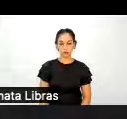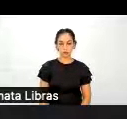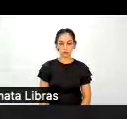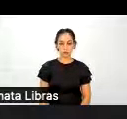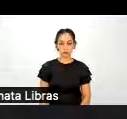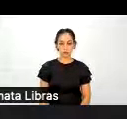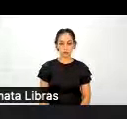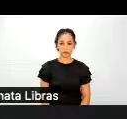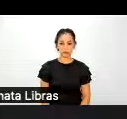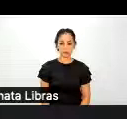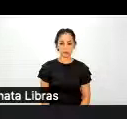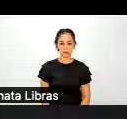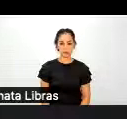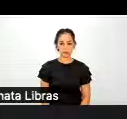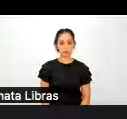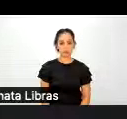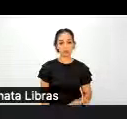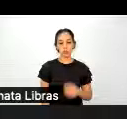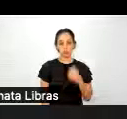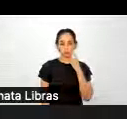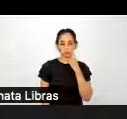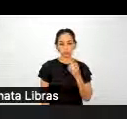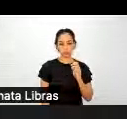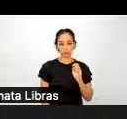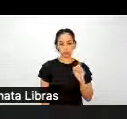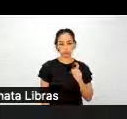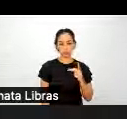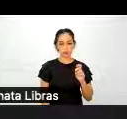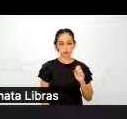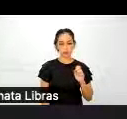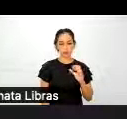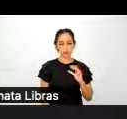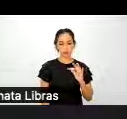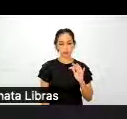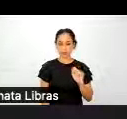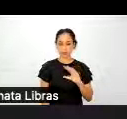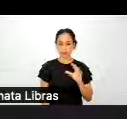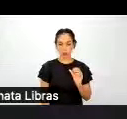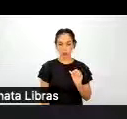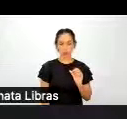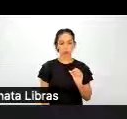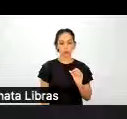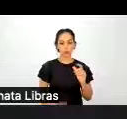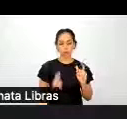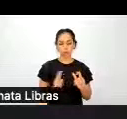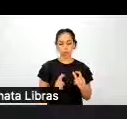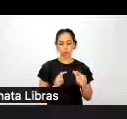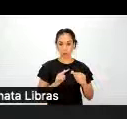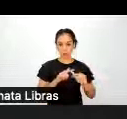A ideia da expectação, que você aborda um lugar, um lote vazio